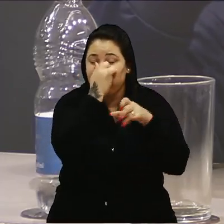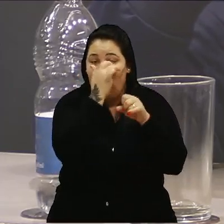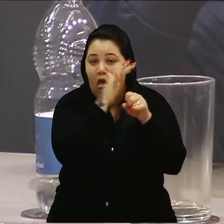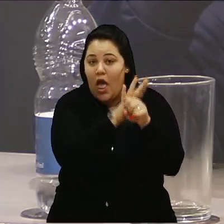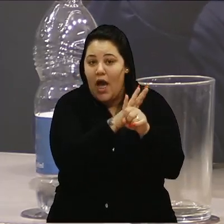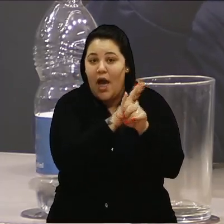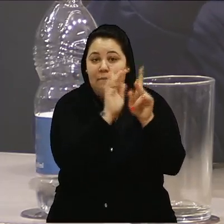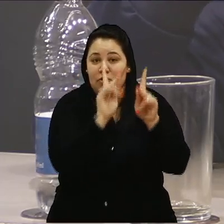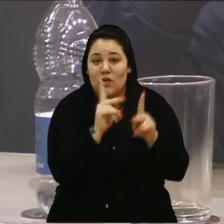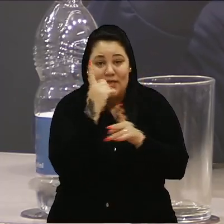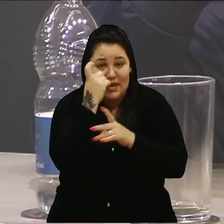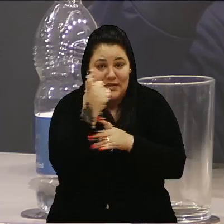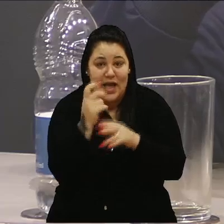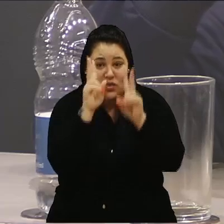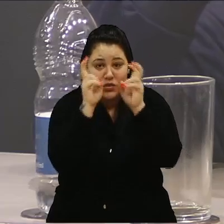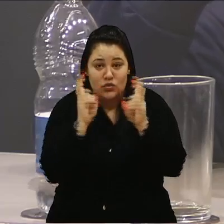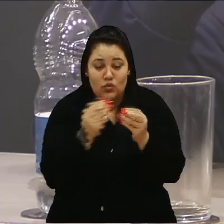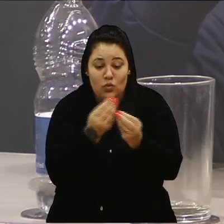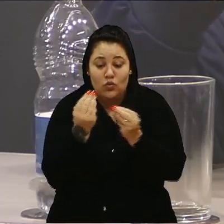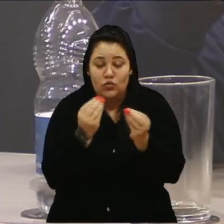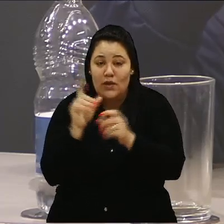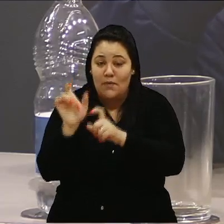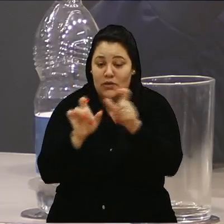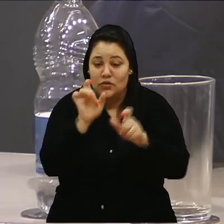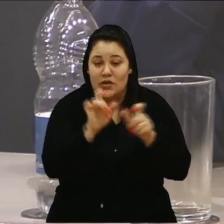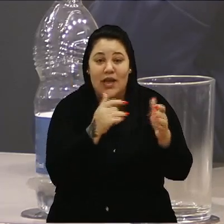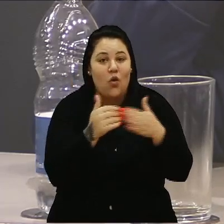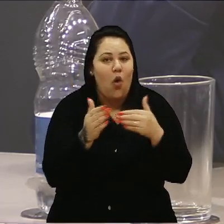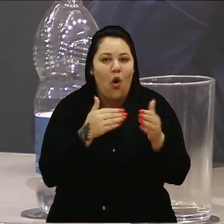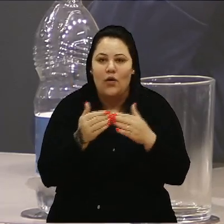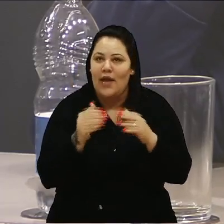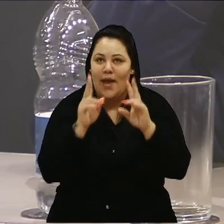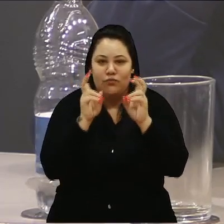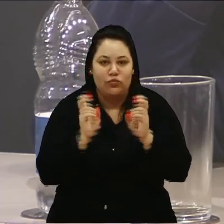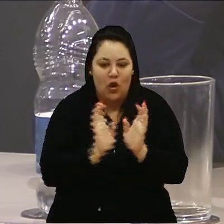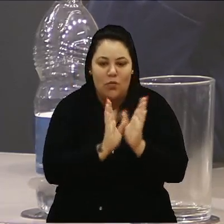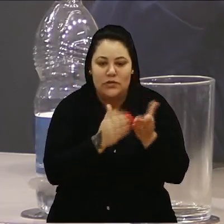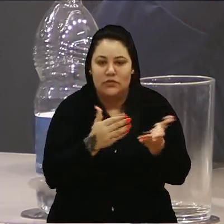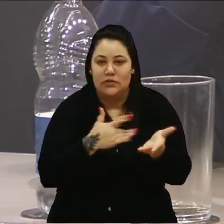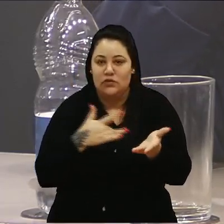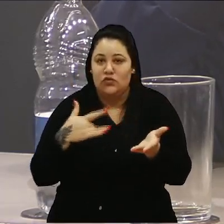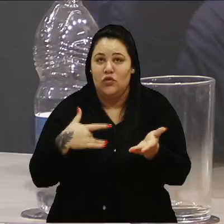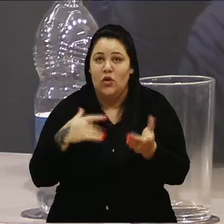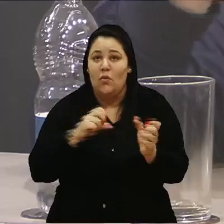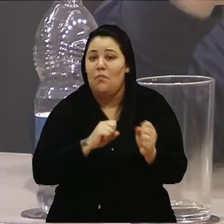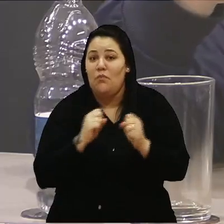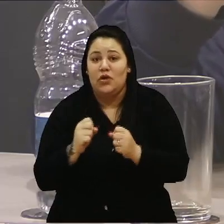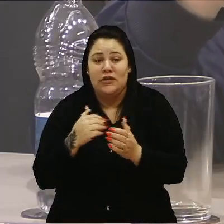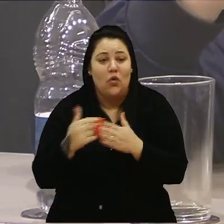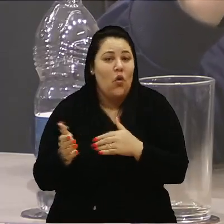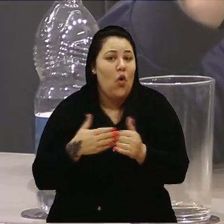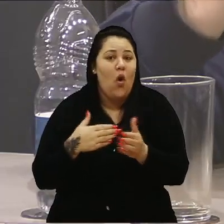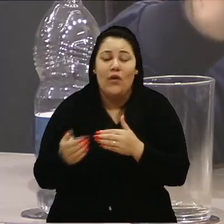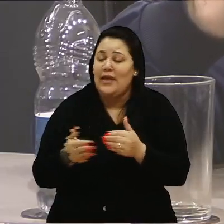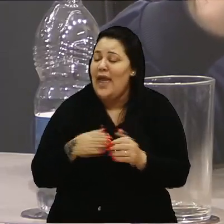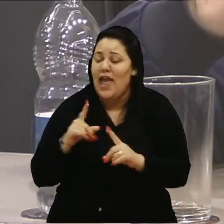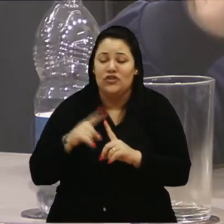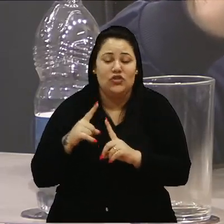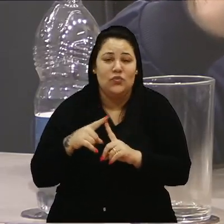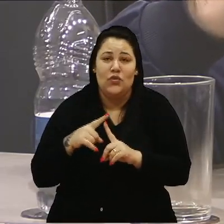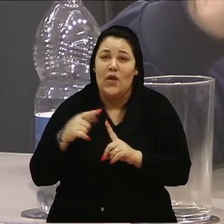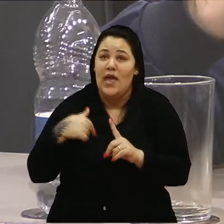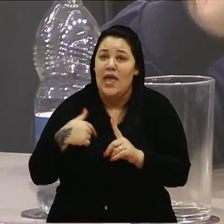estavam interessadas no tema, muitas pessoas. E qualquer debate pertinente à Comissão da Saúde, pode ser qualquer tipo de debate. Eu vou